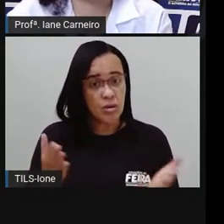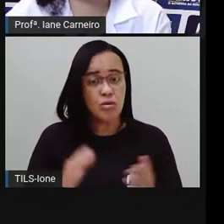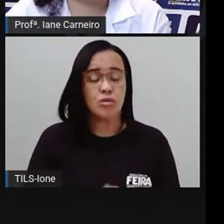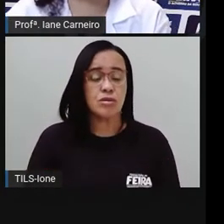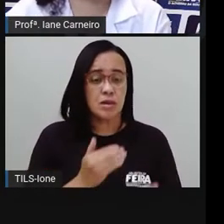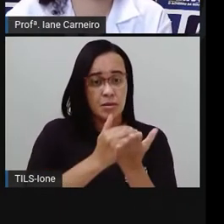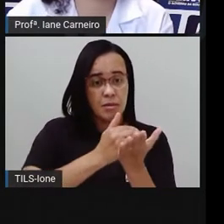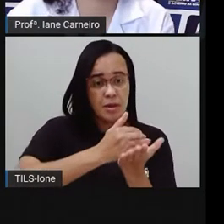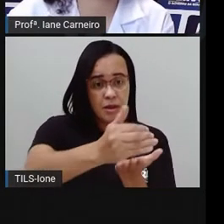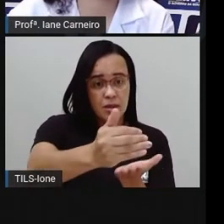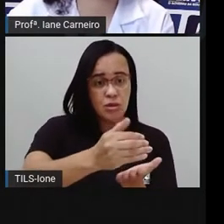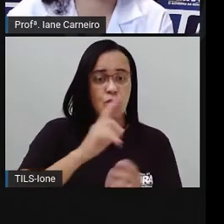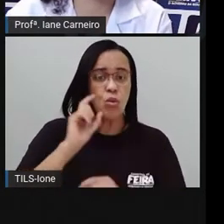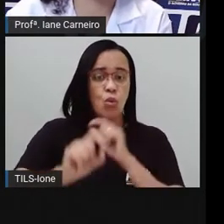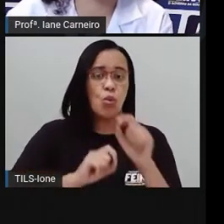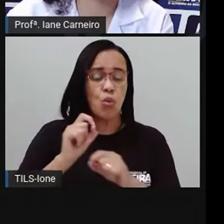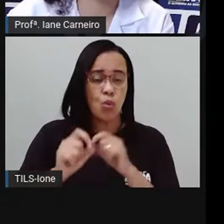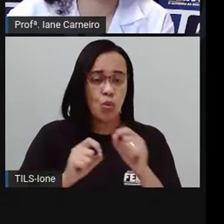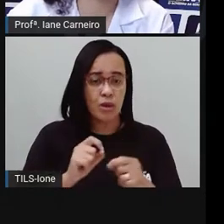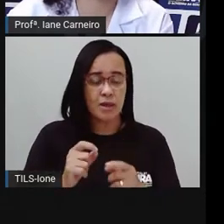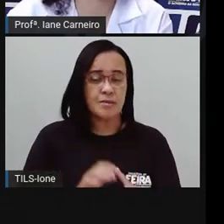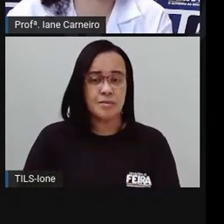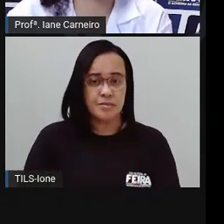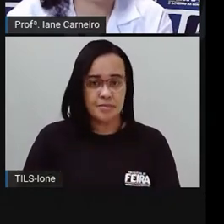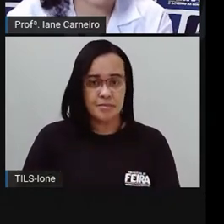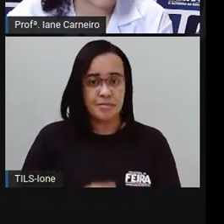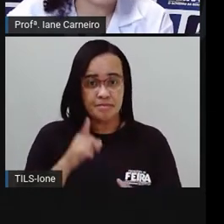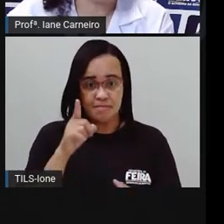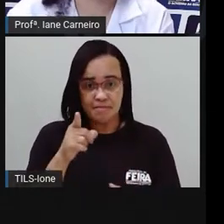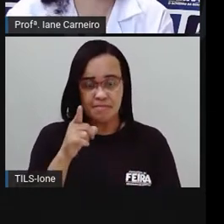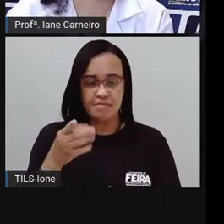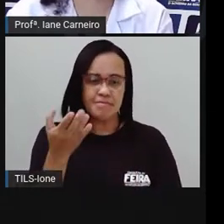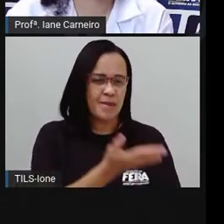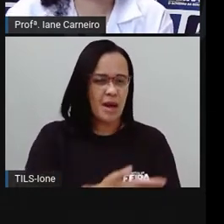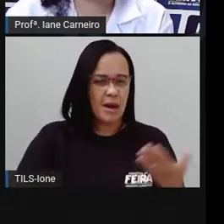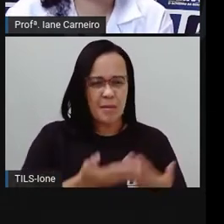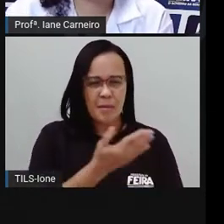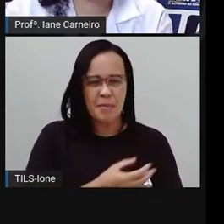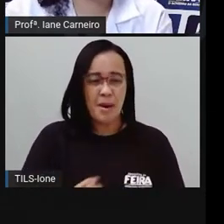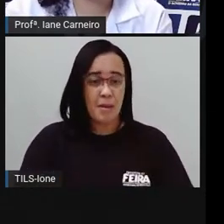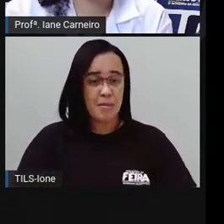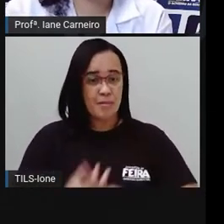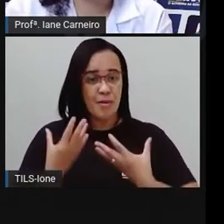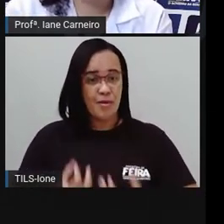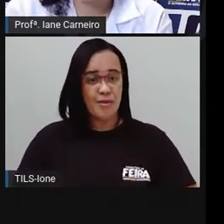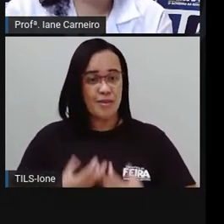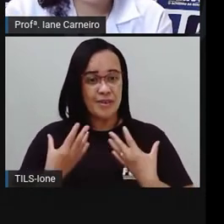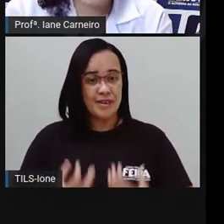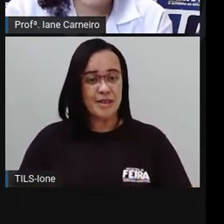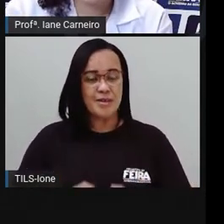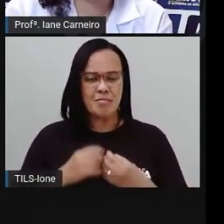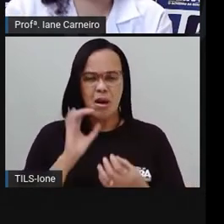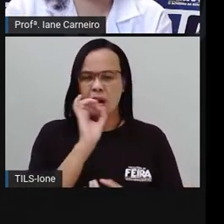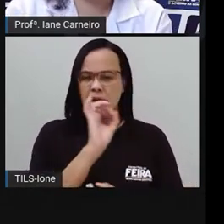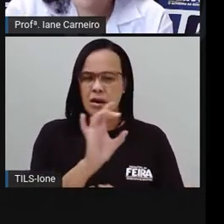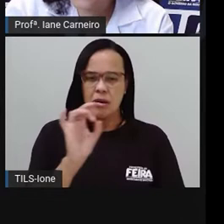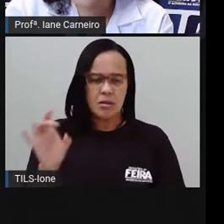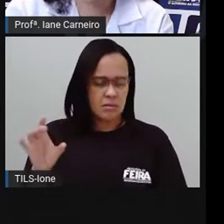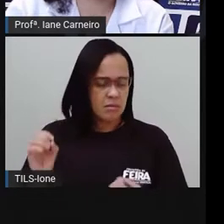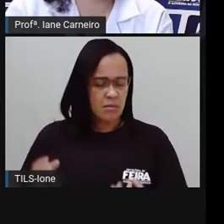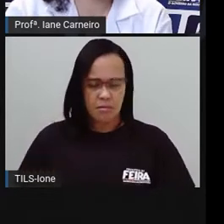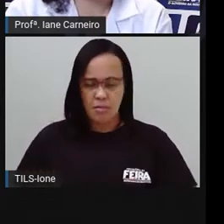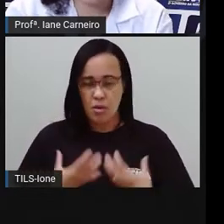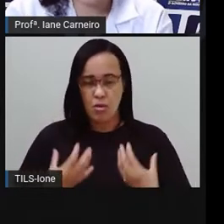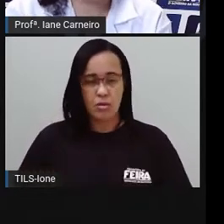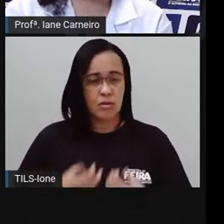para começar, a Pró vai socializar com vocês um poema também. Né, dessa autora, que ela tem cada poema tão